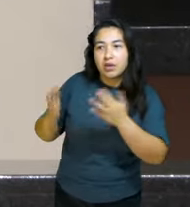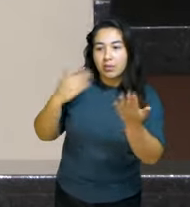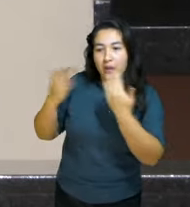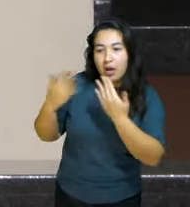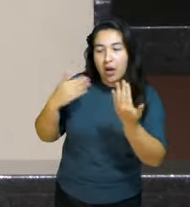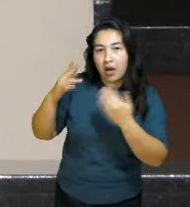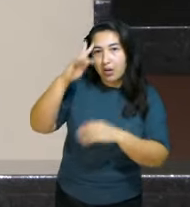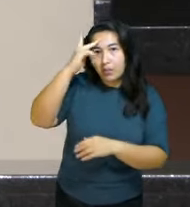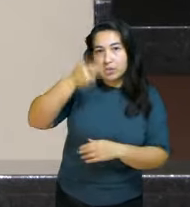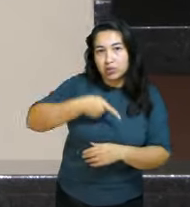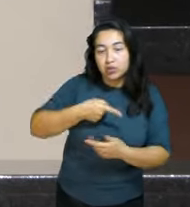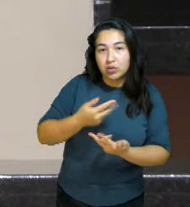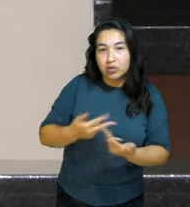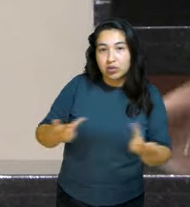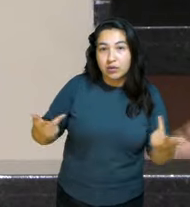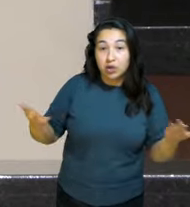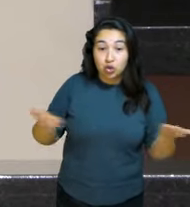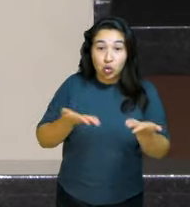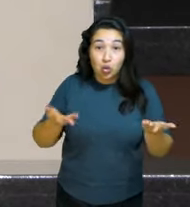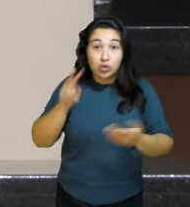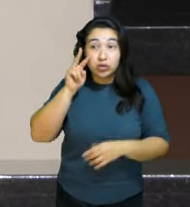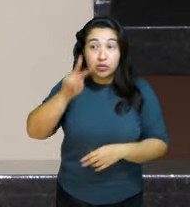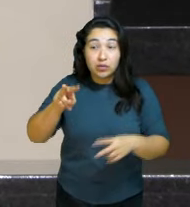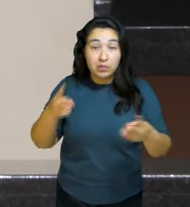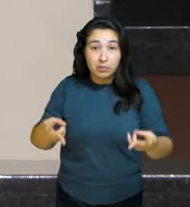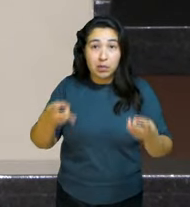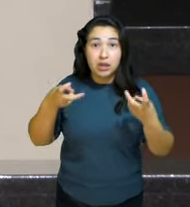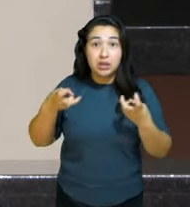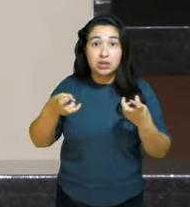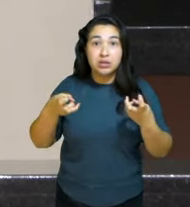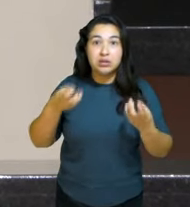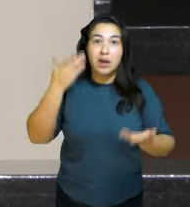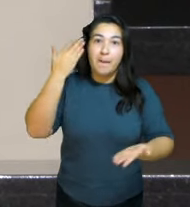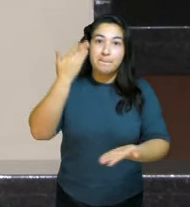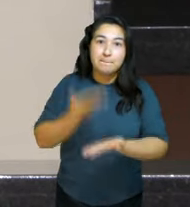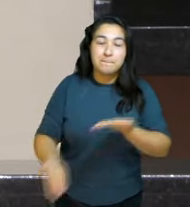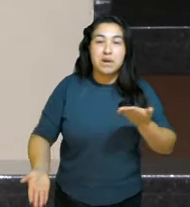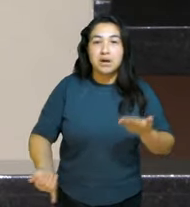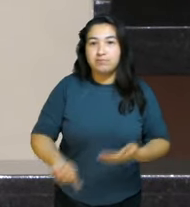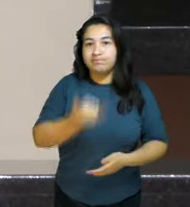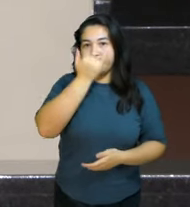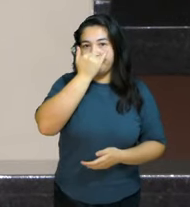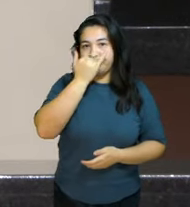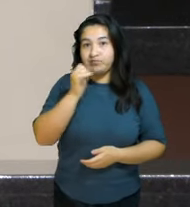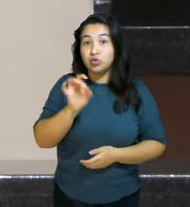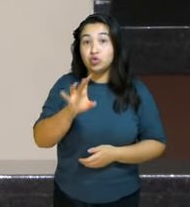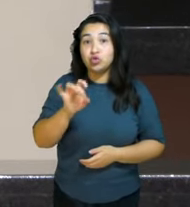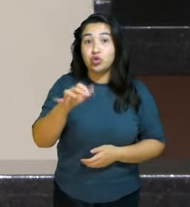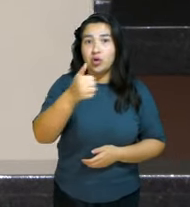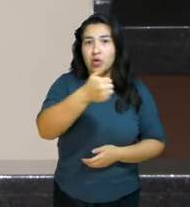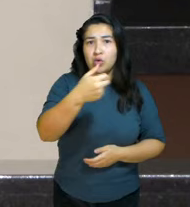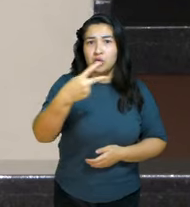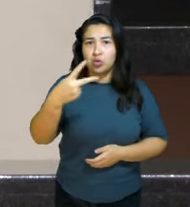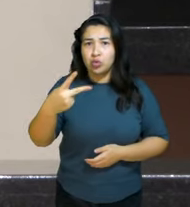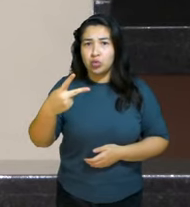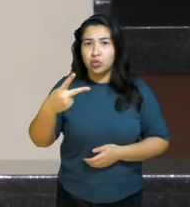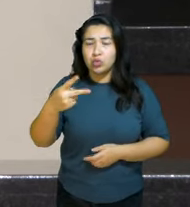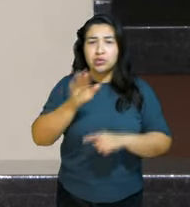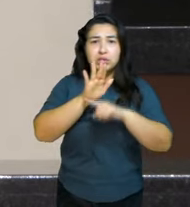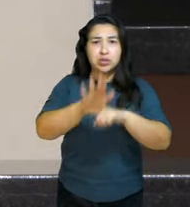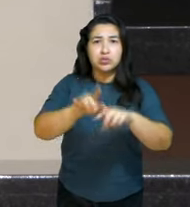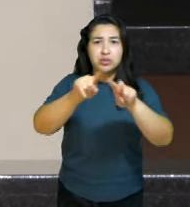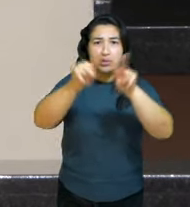do que está ocorrendo hoje, nós estamos à beira de um abismo. Nós estamos com 12 colaboradores na FESPORT, de 22, acho que no quadro, 10